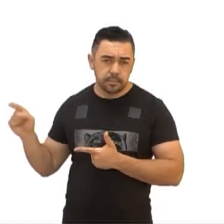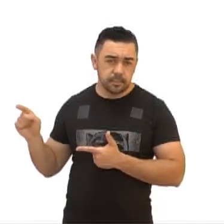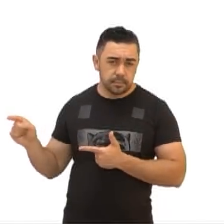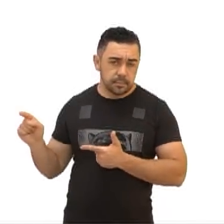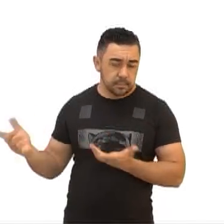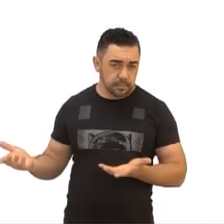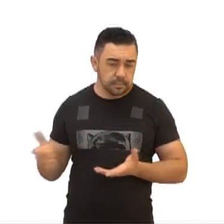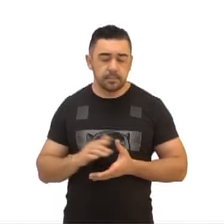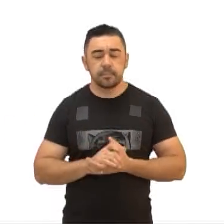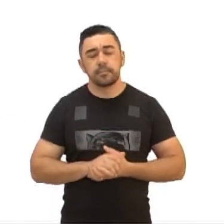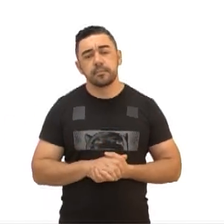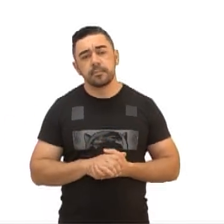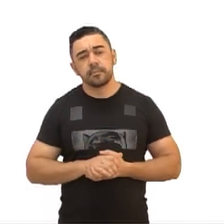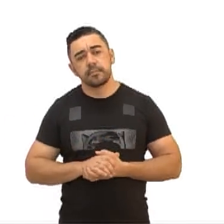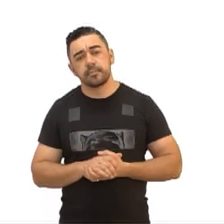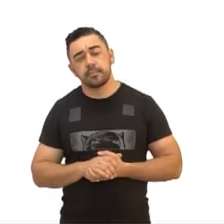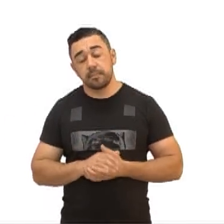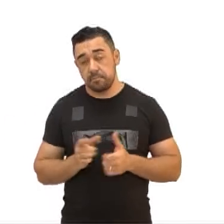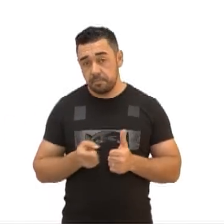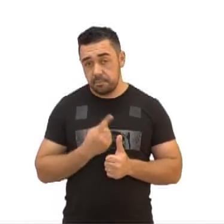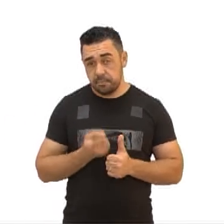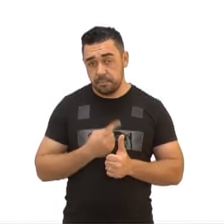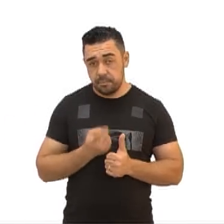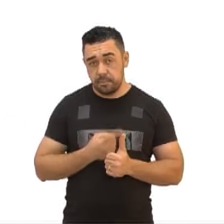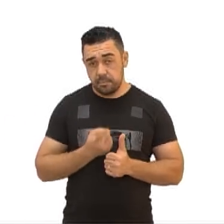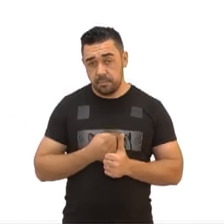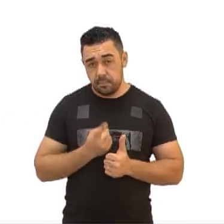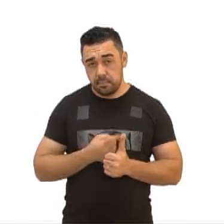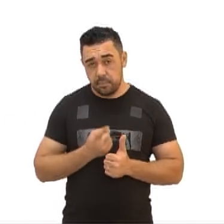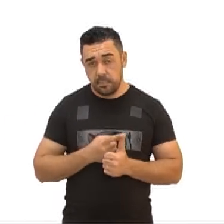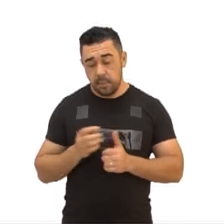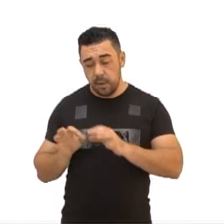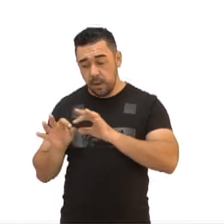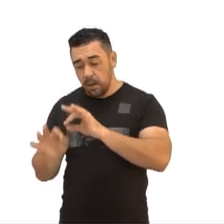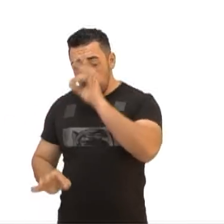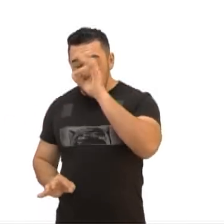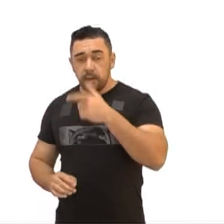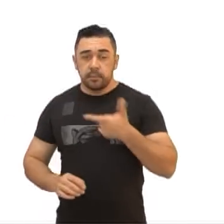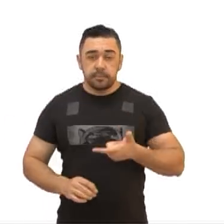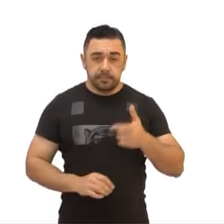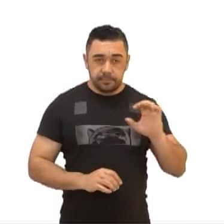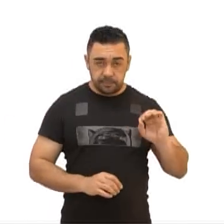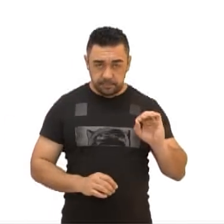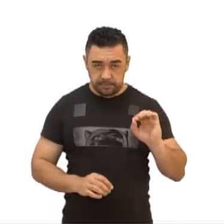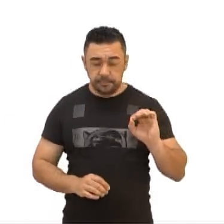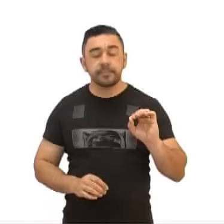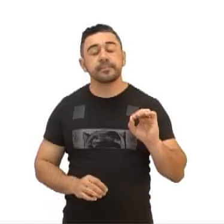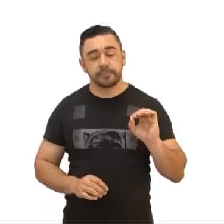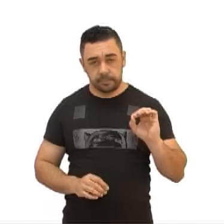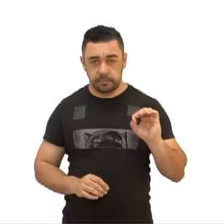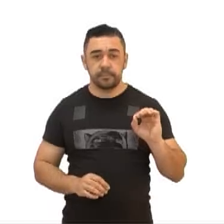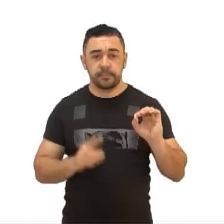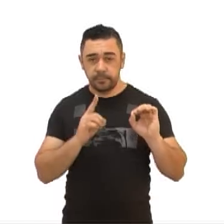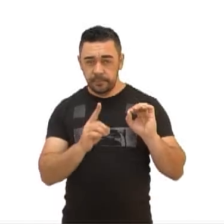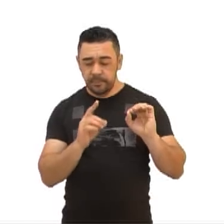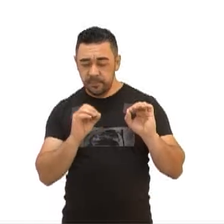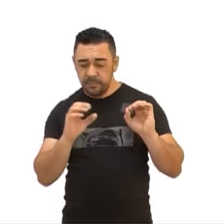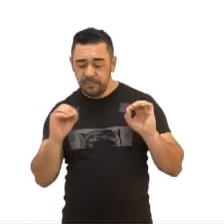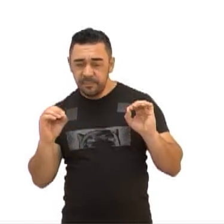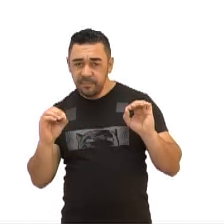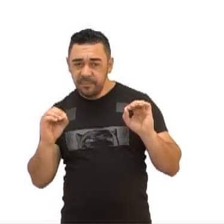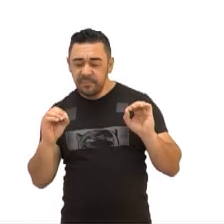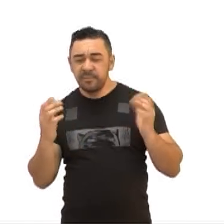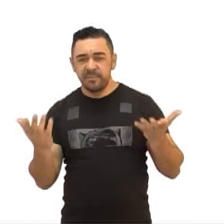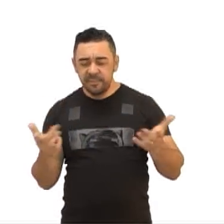de divisão. Primeiro, vamos reduzir a largura, que é 20 metros, certo? Eu quero reduzir ela 100 vezes,